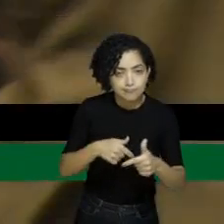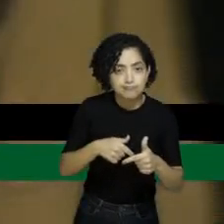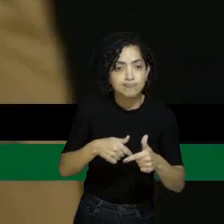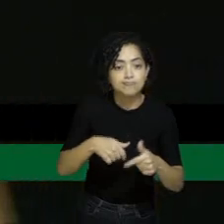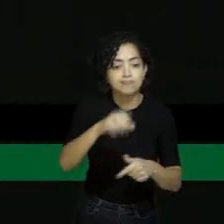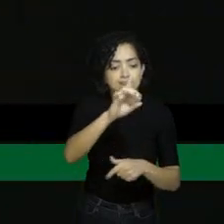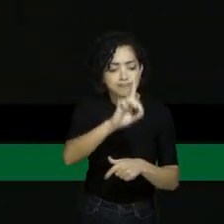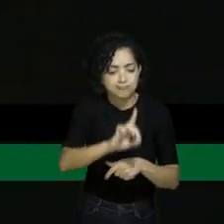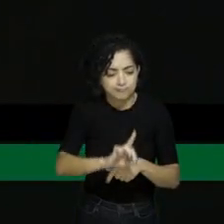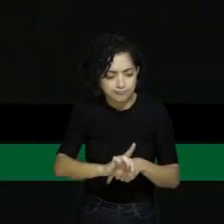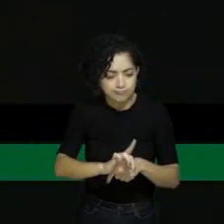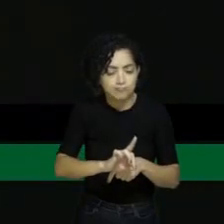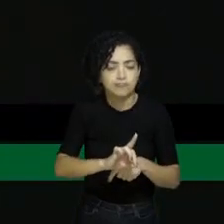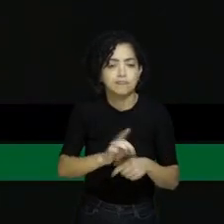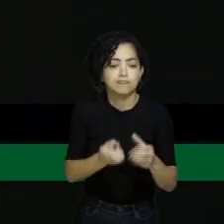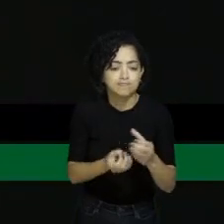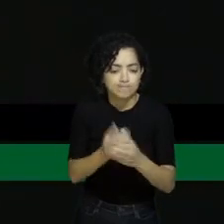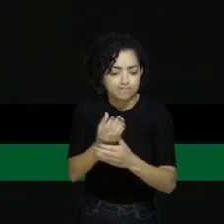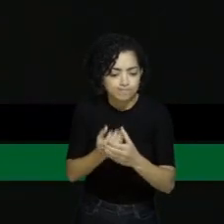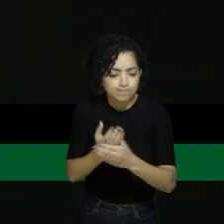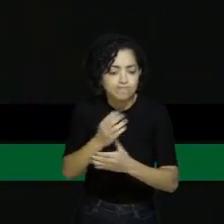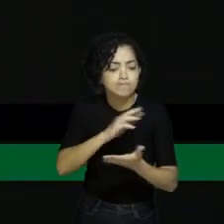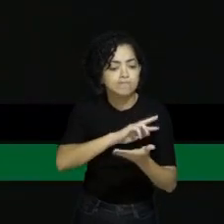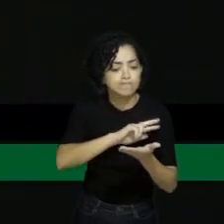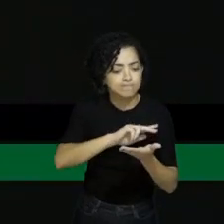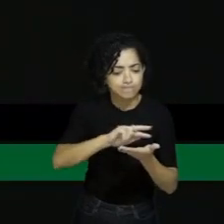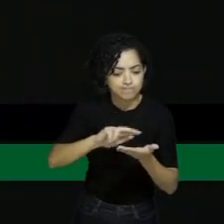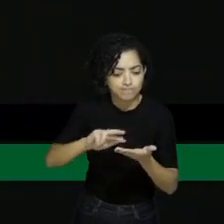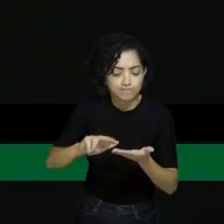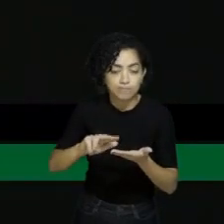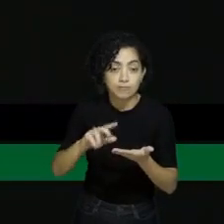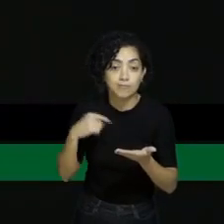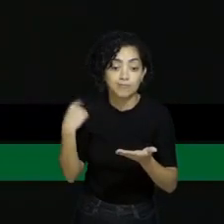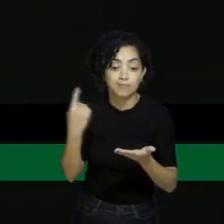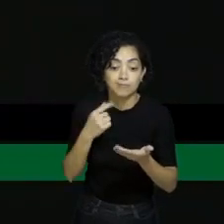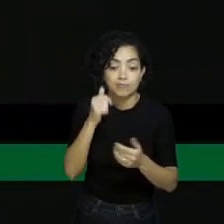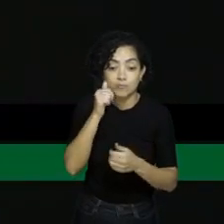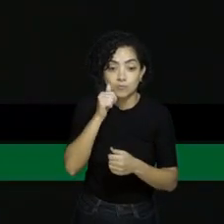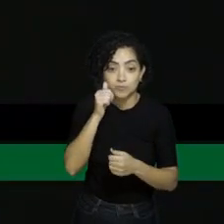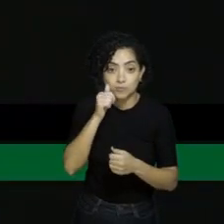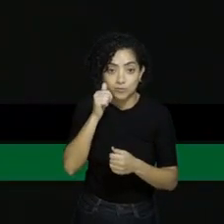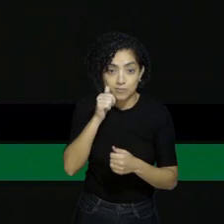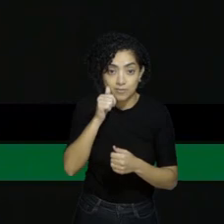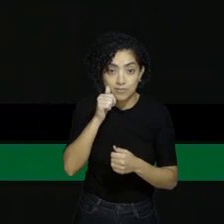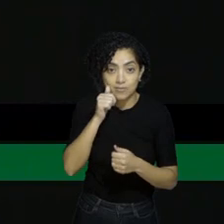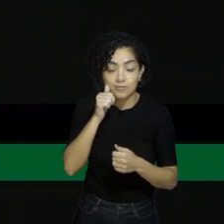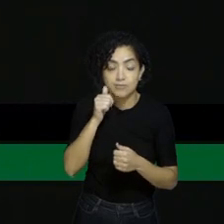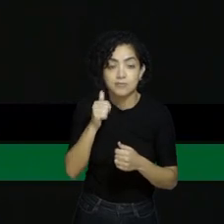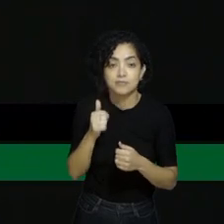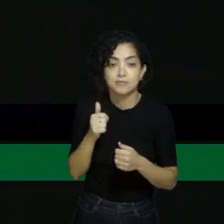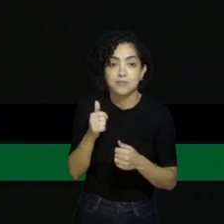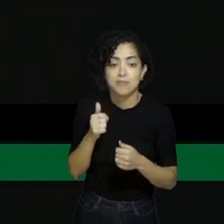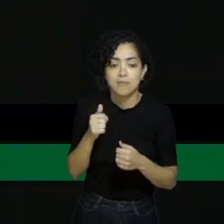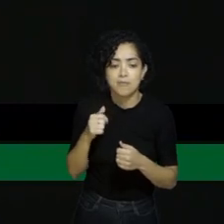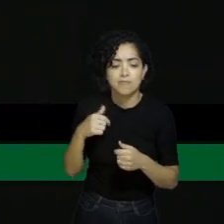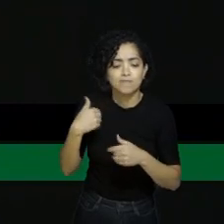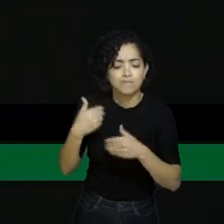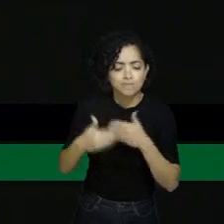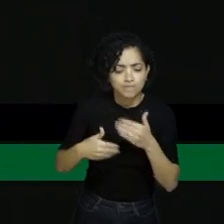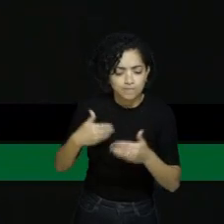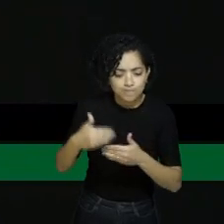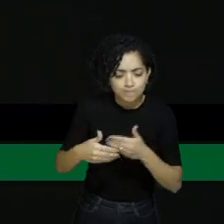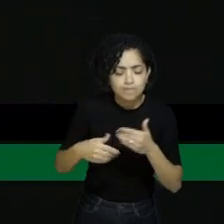produzir diversificado. E para nós, mulheres camponesas, nós viemos trabalhando de que para